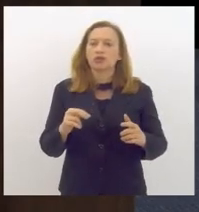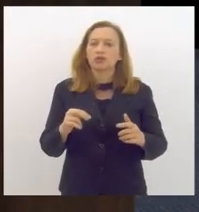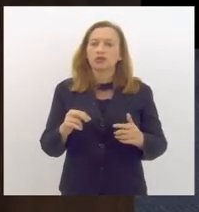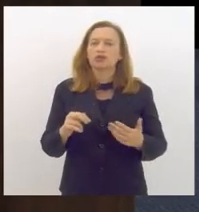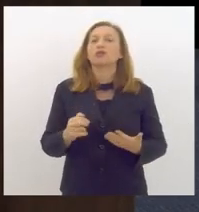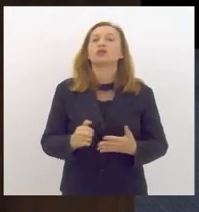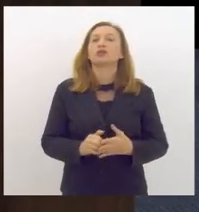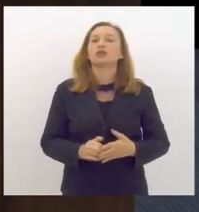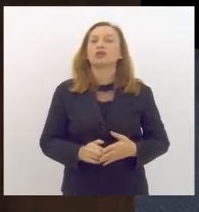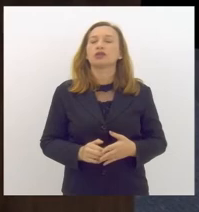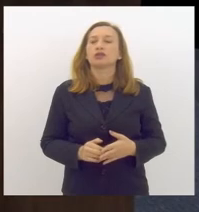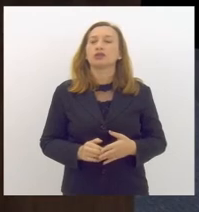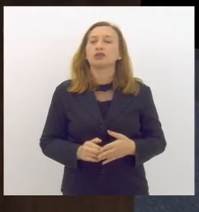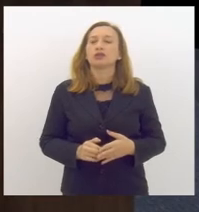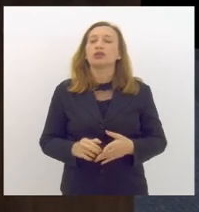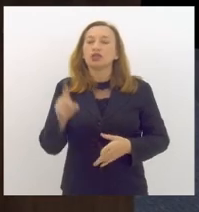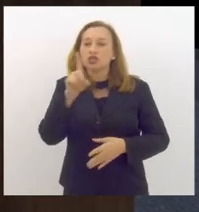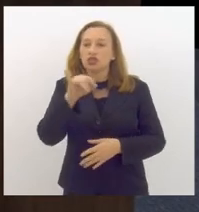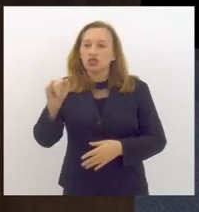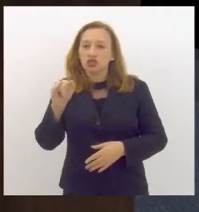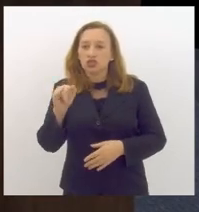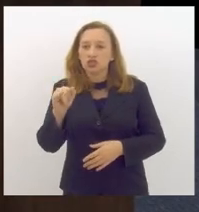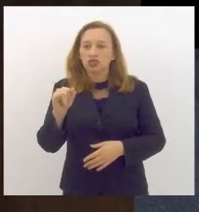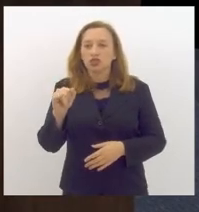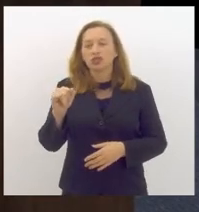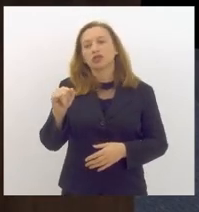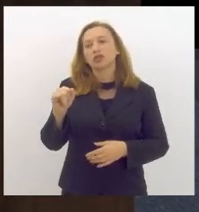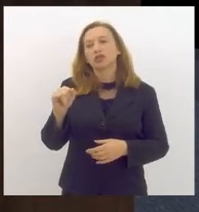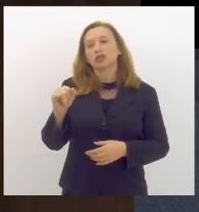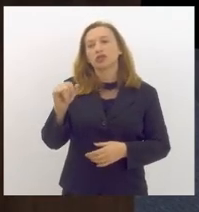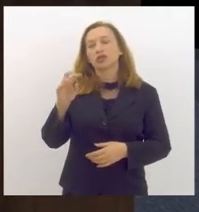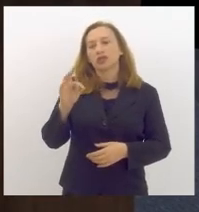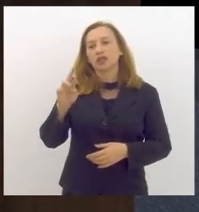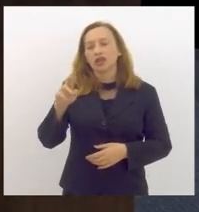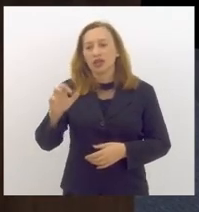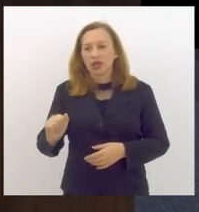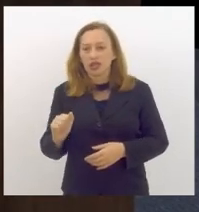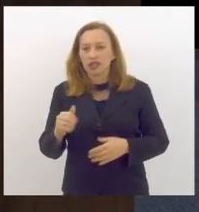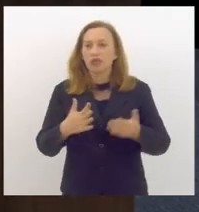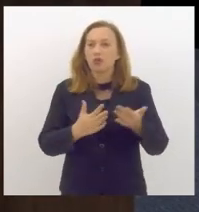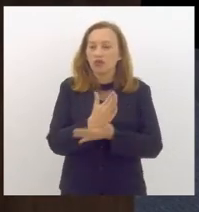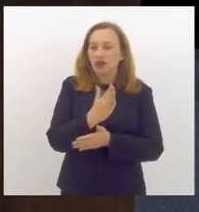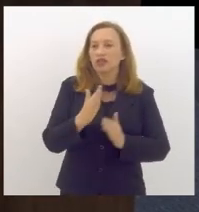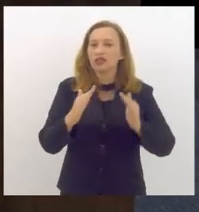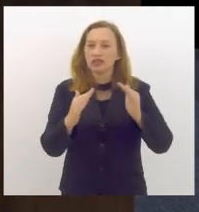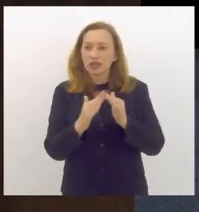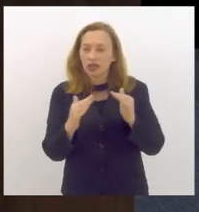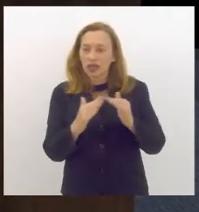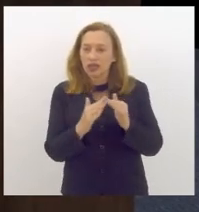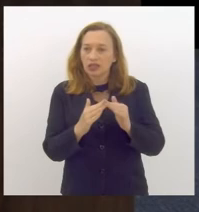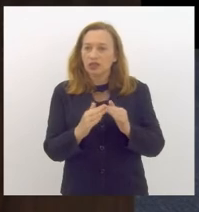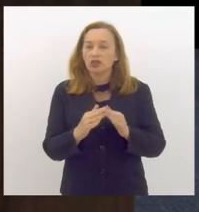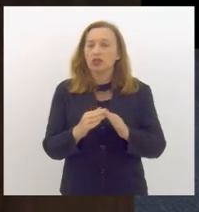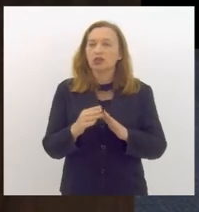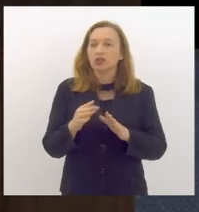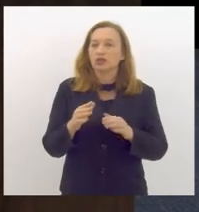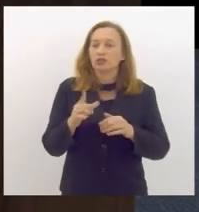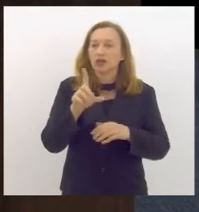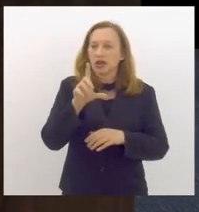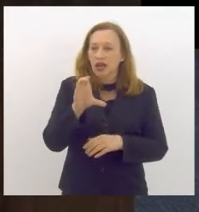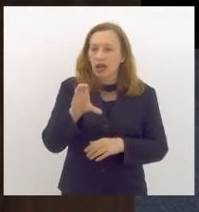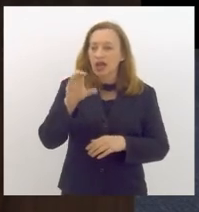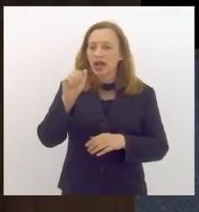internacionalmente, inclusive, como o dia de Teresa de Benguela. Então, ter aprovado nessa casa uma data, um